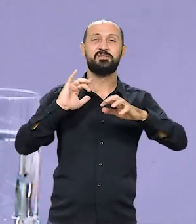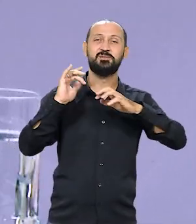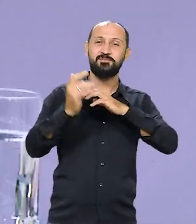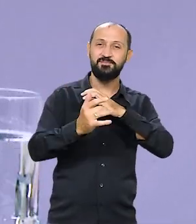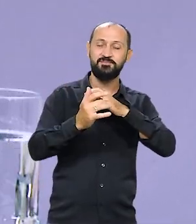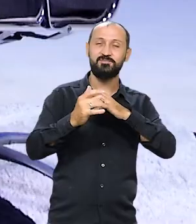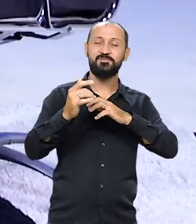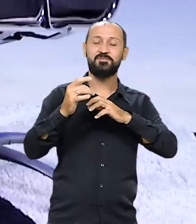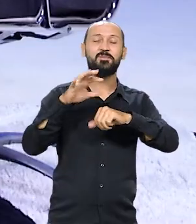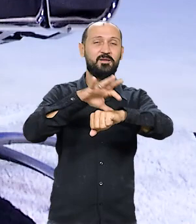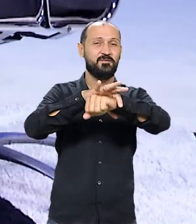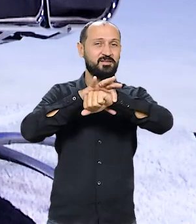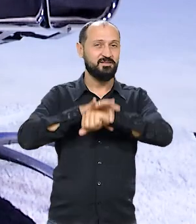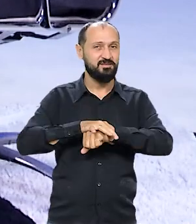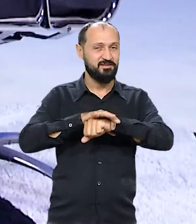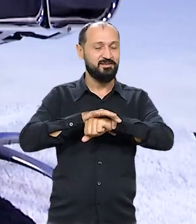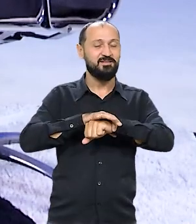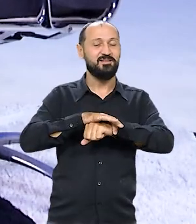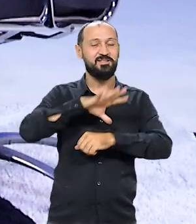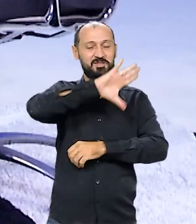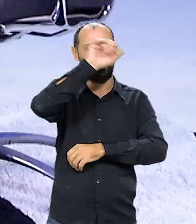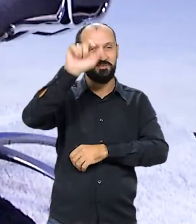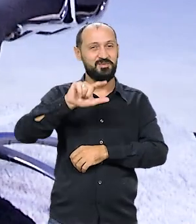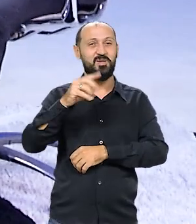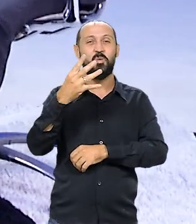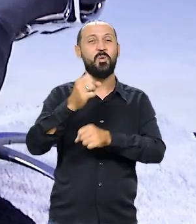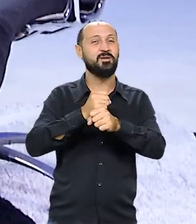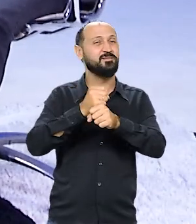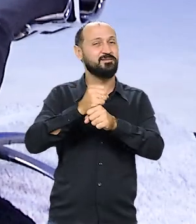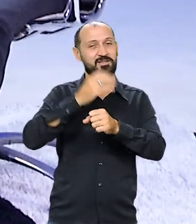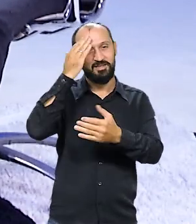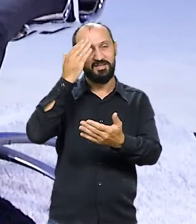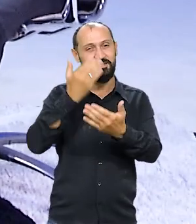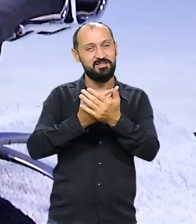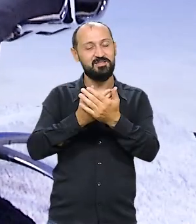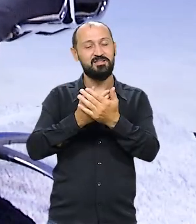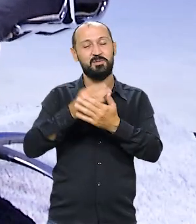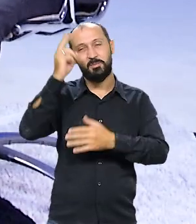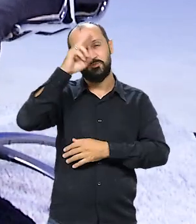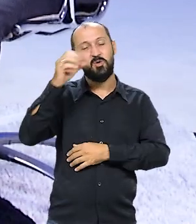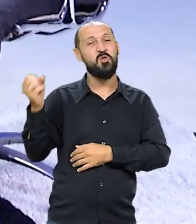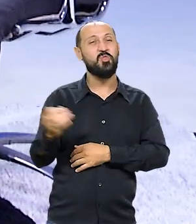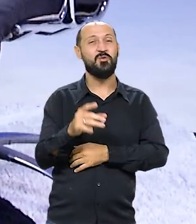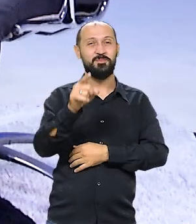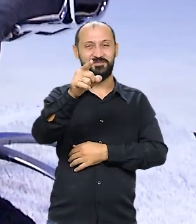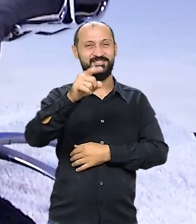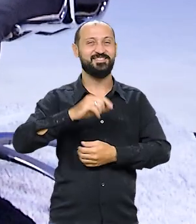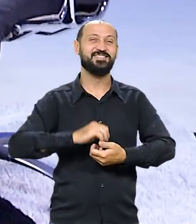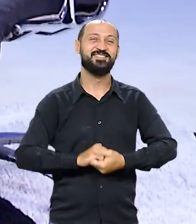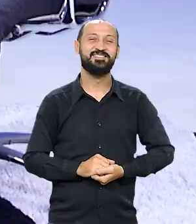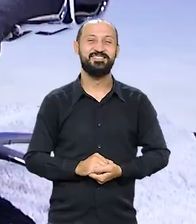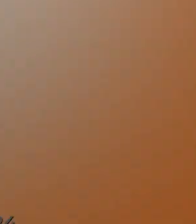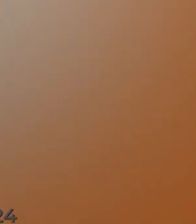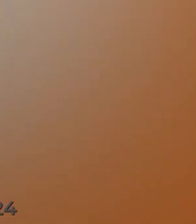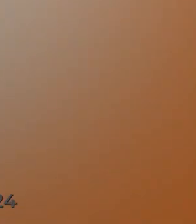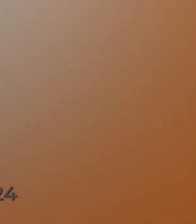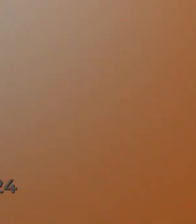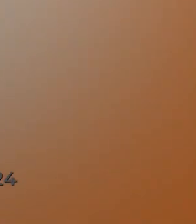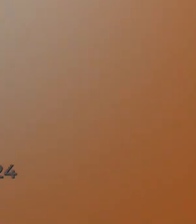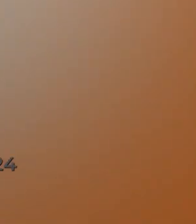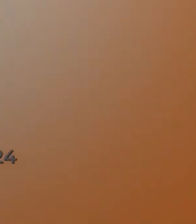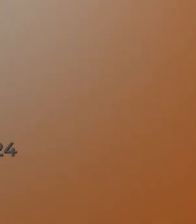sigam nas redes sociais. Defensoria Pública de Mato Grosso do Sul. Há 40 anos acreditando em uma nova história para você.